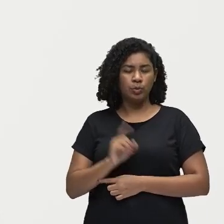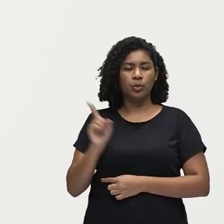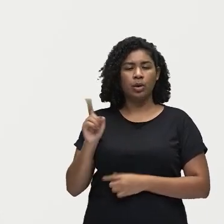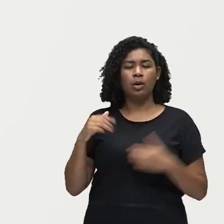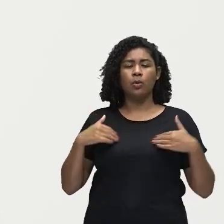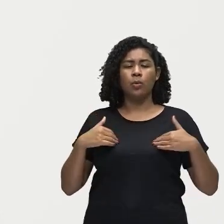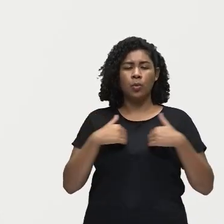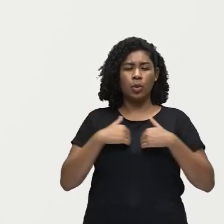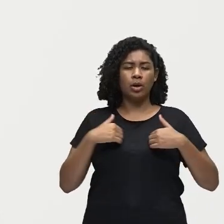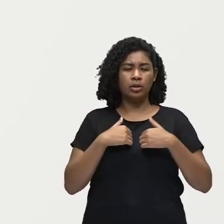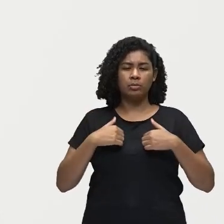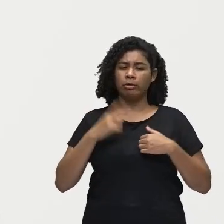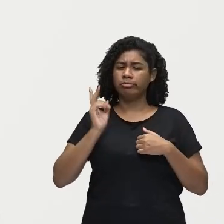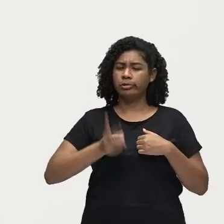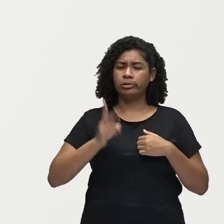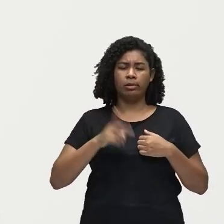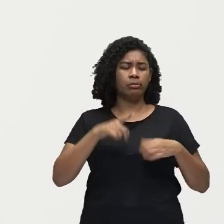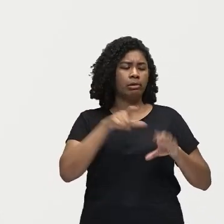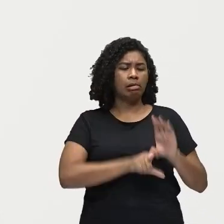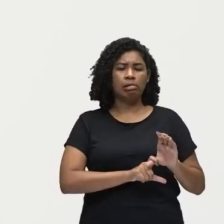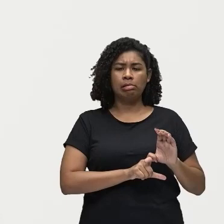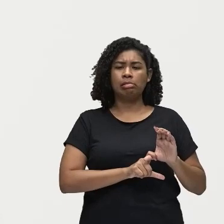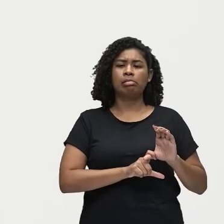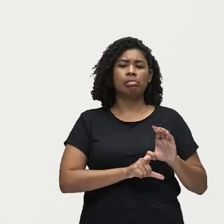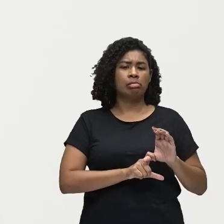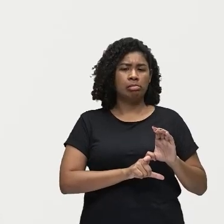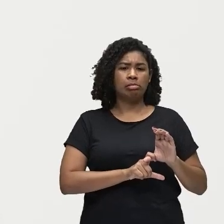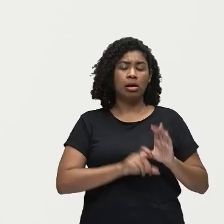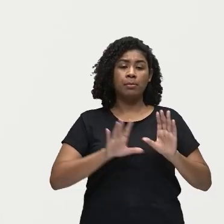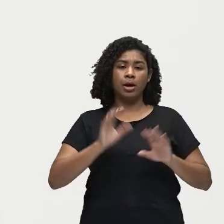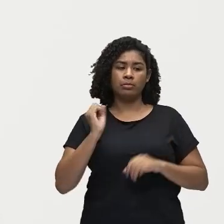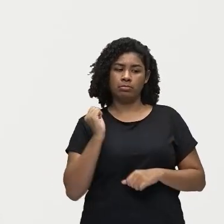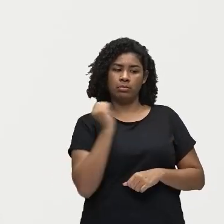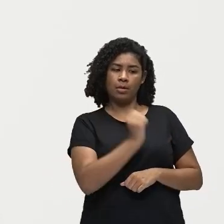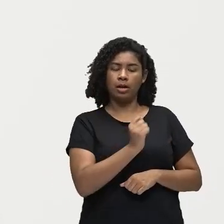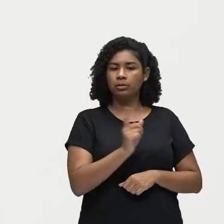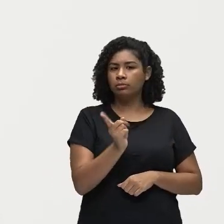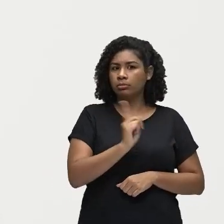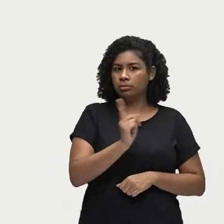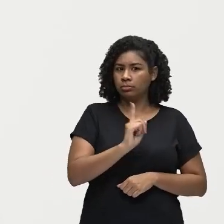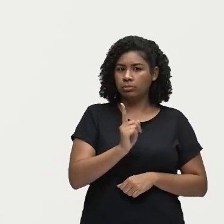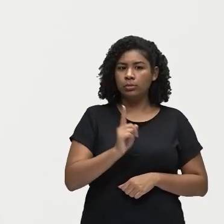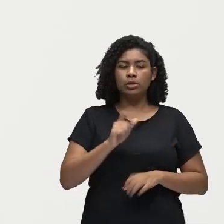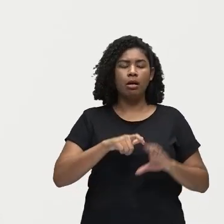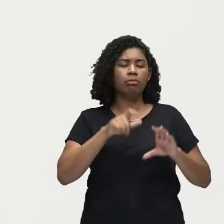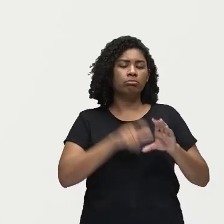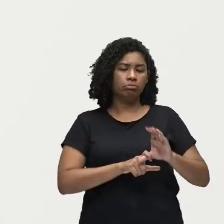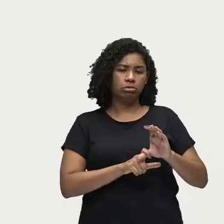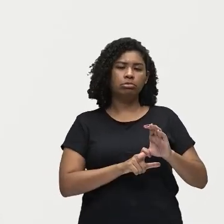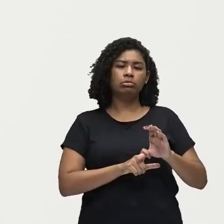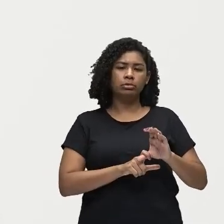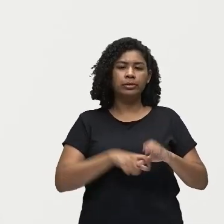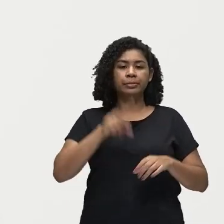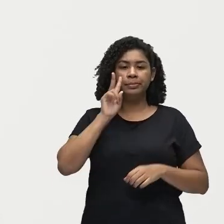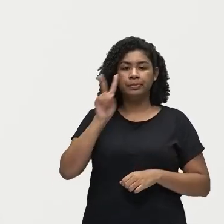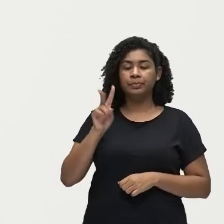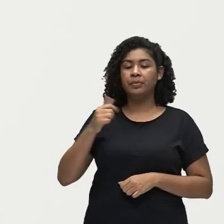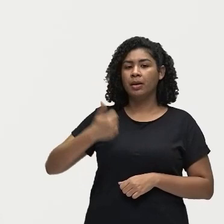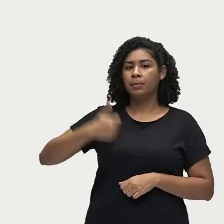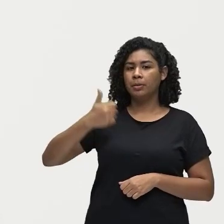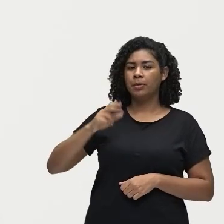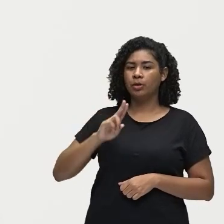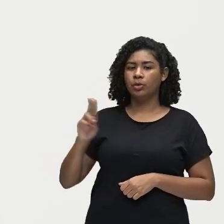à custa de outro, sem matá-lo, né? Olha só, a gente tem aí o primeiro exemplo, é